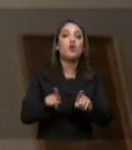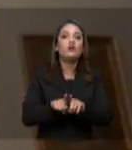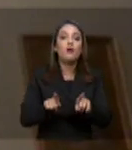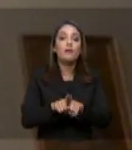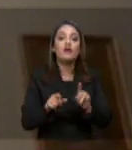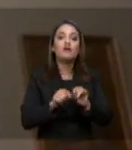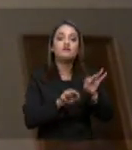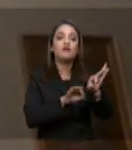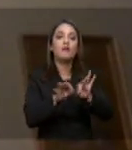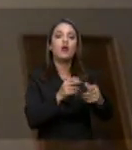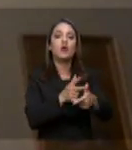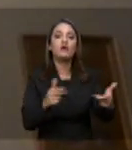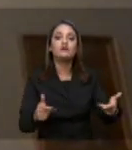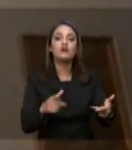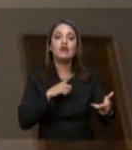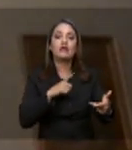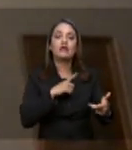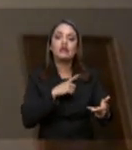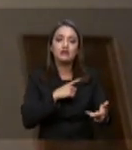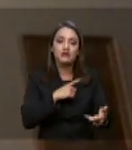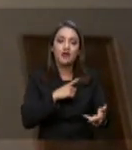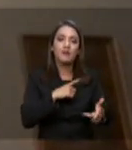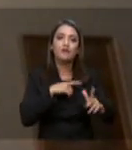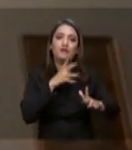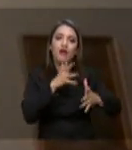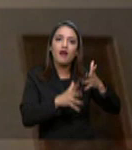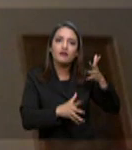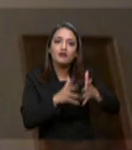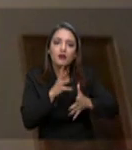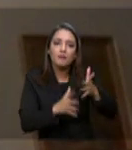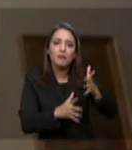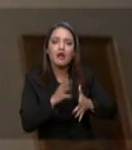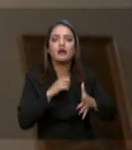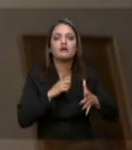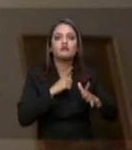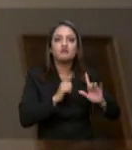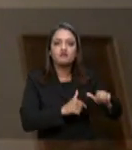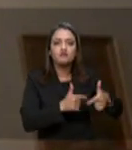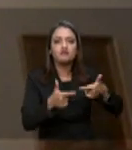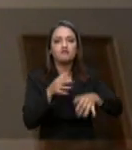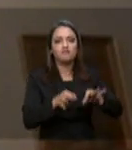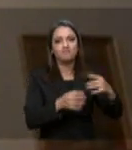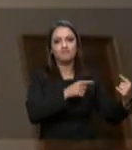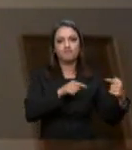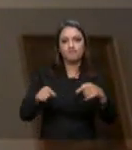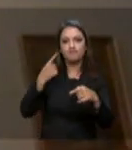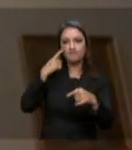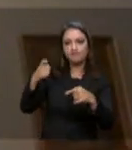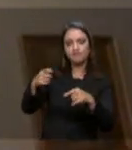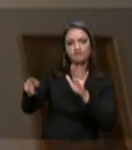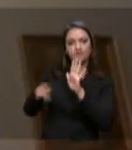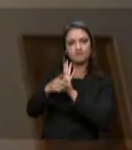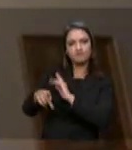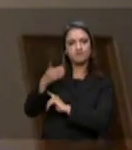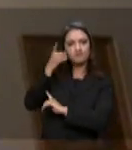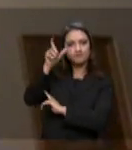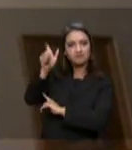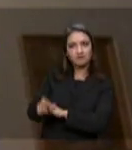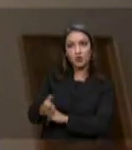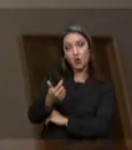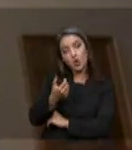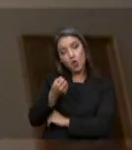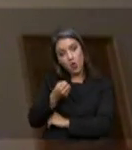uma circunstância que constrange a aplicação de medidas jurídicas contrárias ao seu interesse ou de terceira